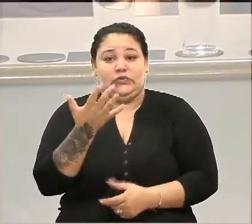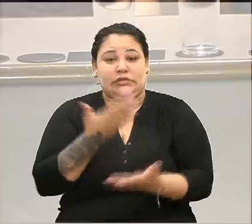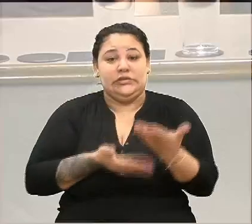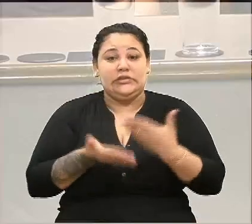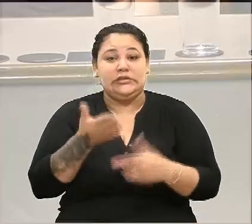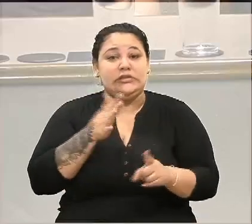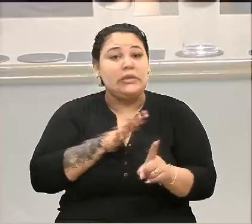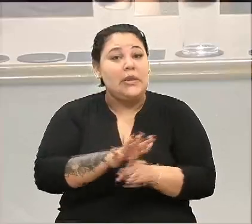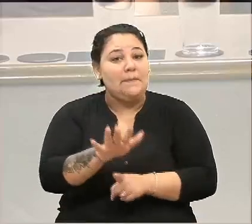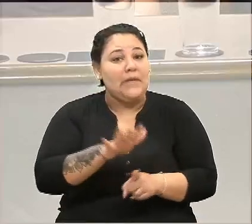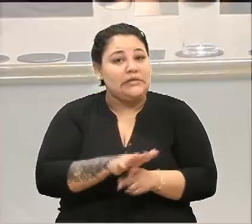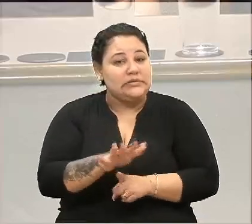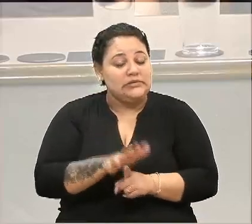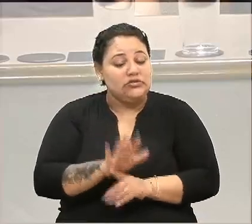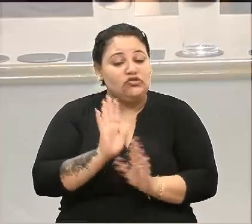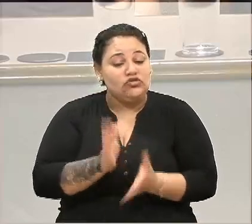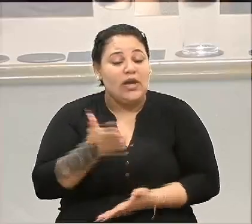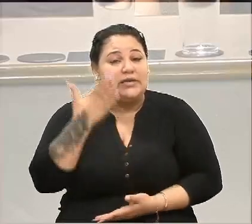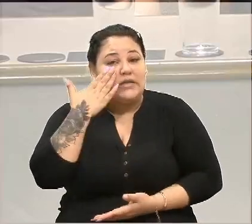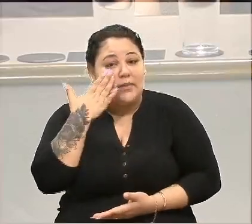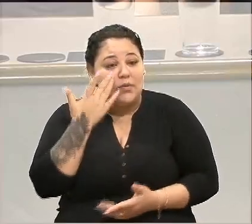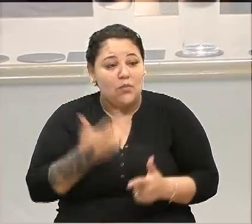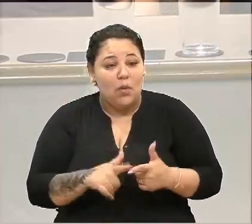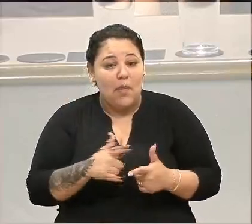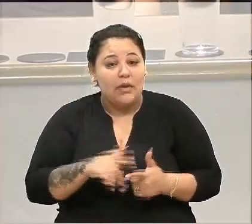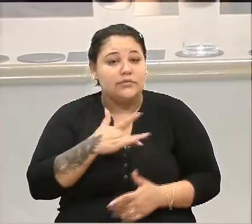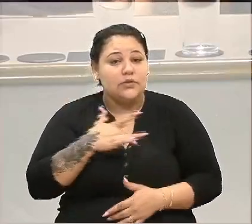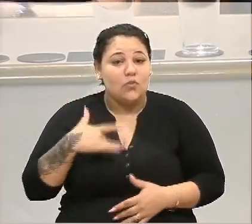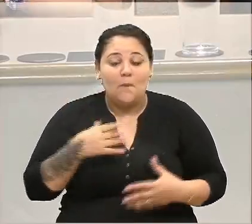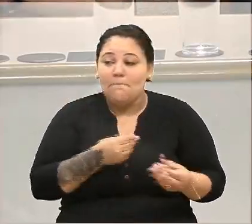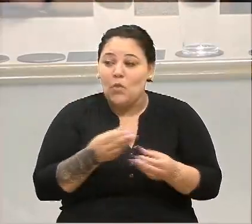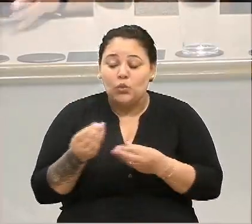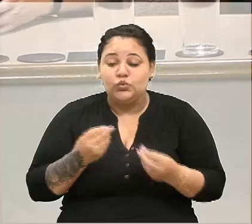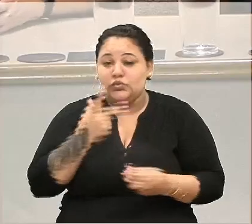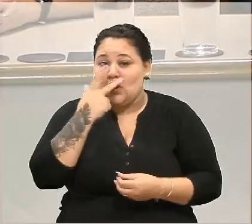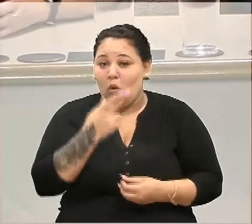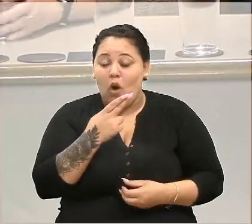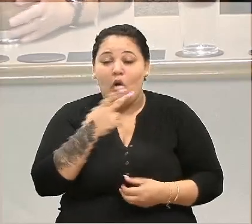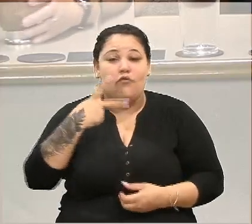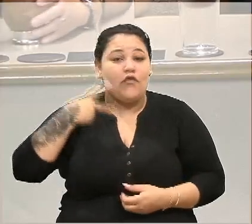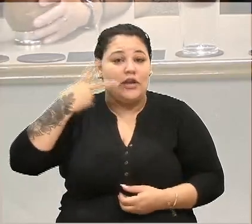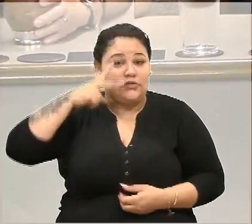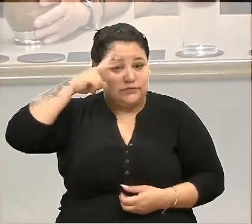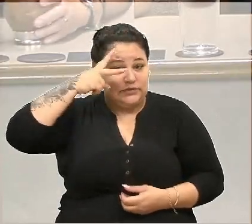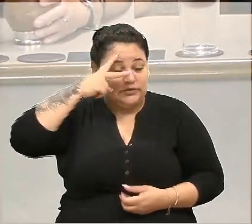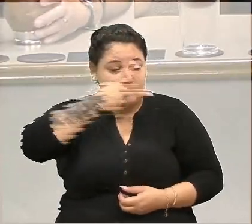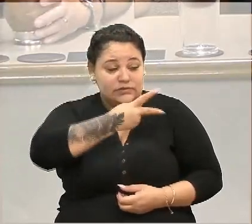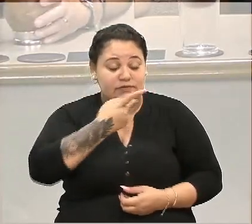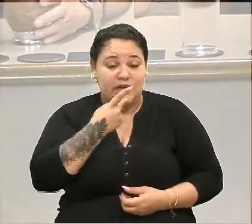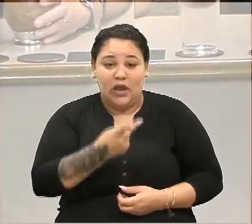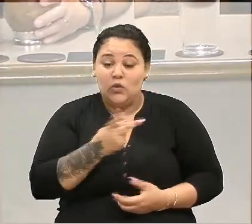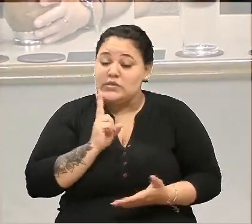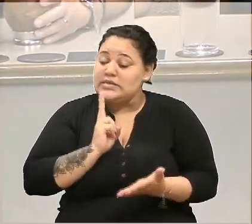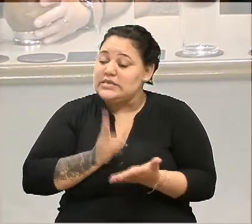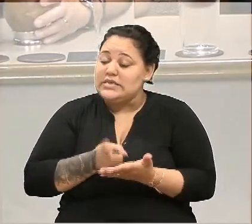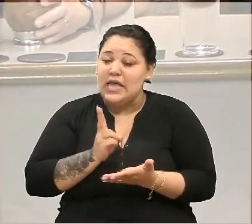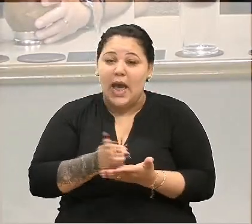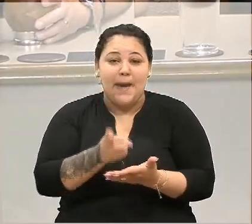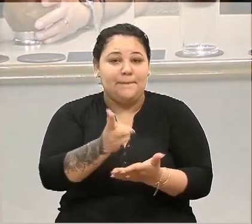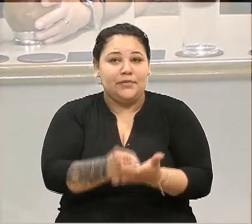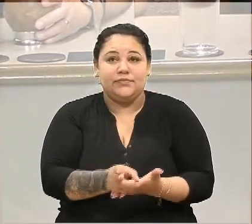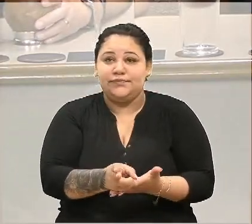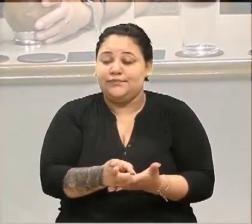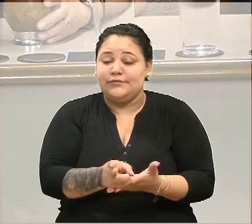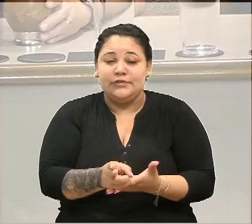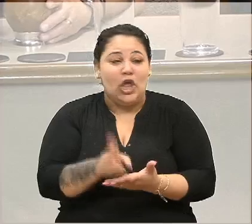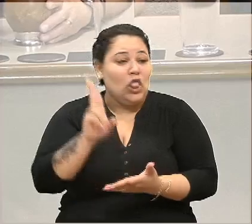problemas. A gente sabe que os problemas de saúde são muitos, como o vereador Velocino diz sempre, que é um saco sem